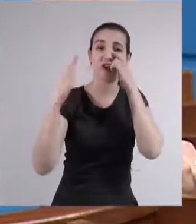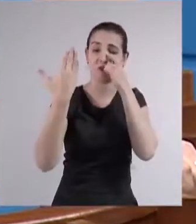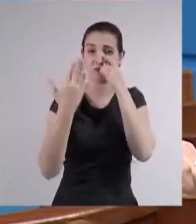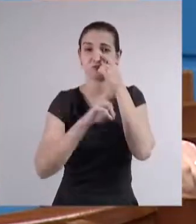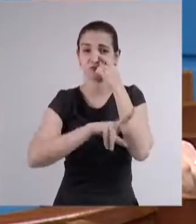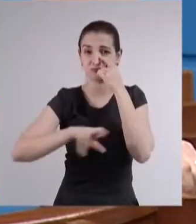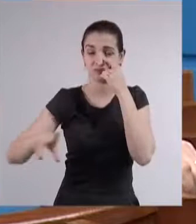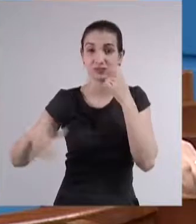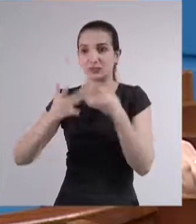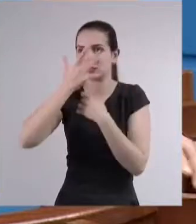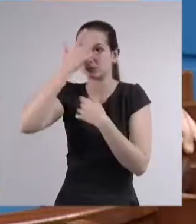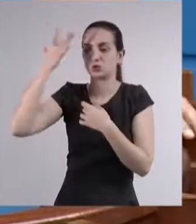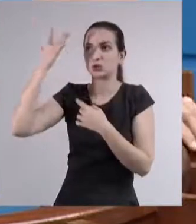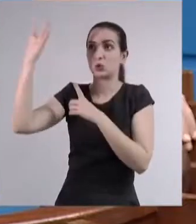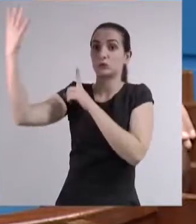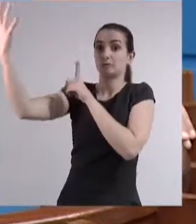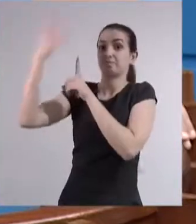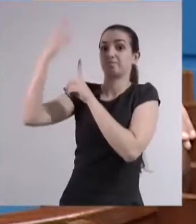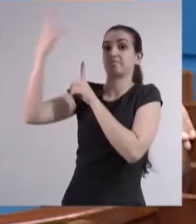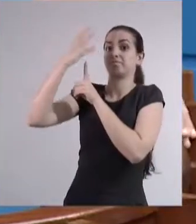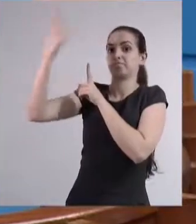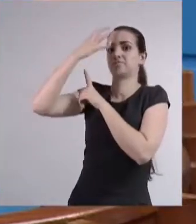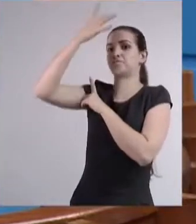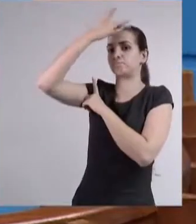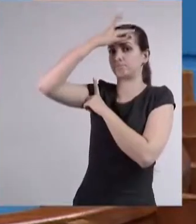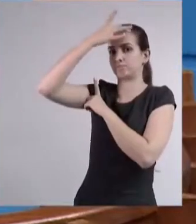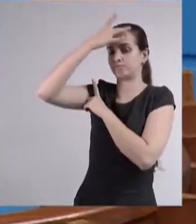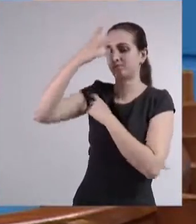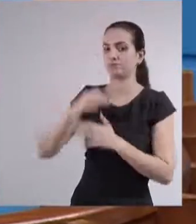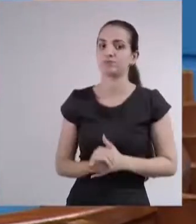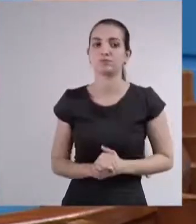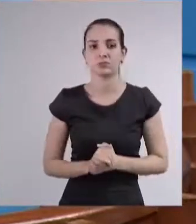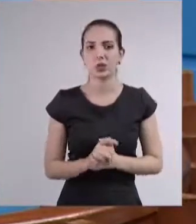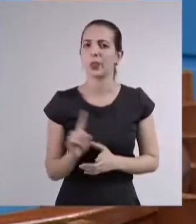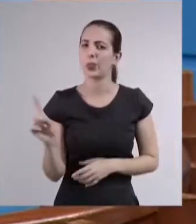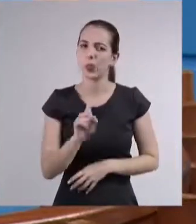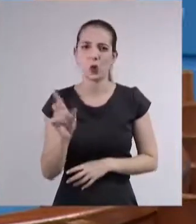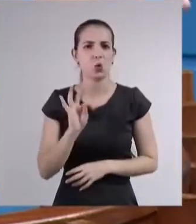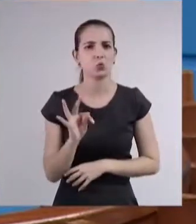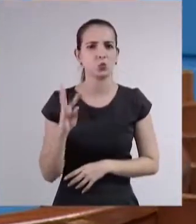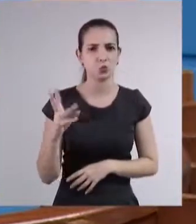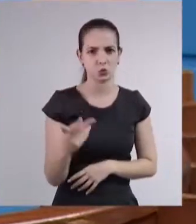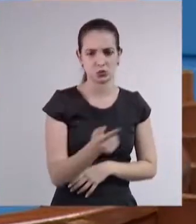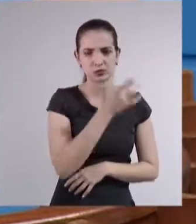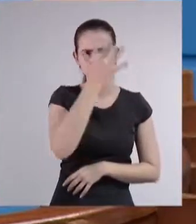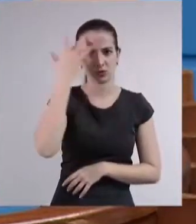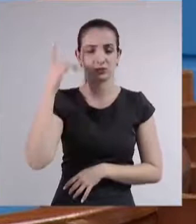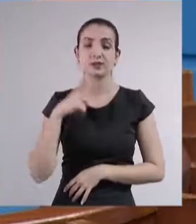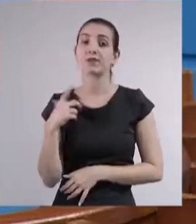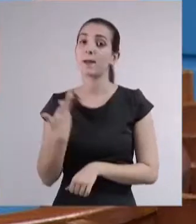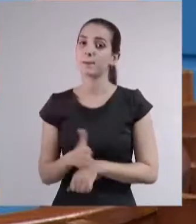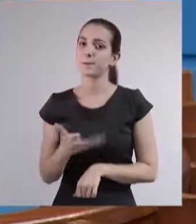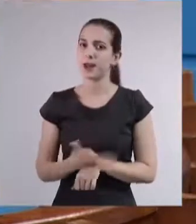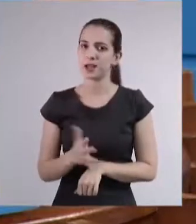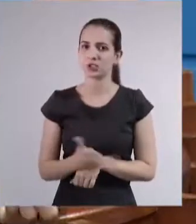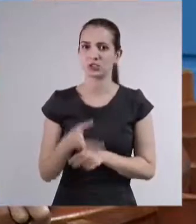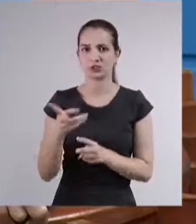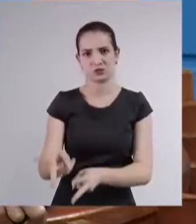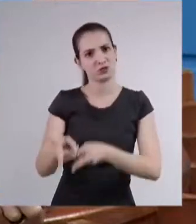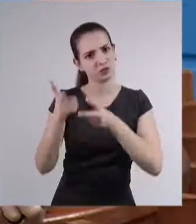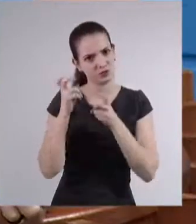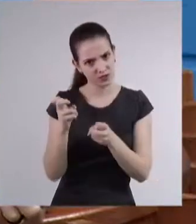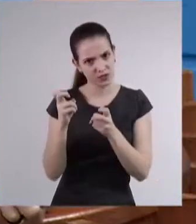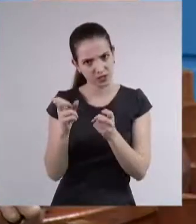pessoas. Não é todo mundo que tem a prática de pegar uma notícia e verificar a